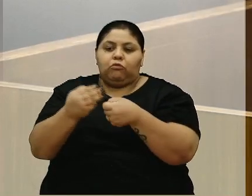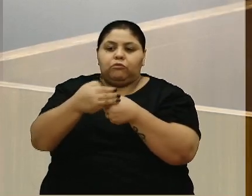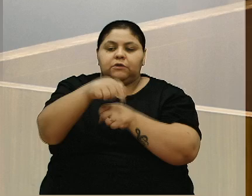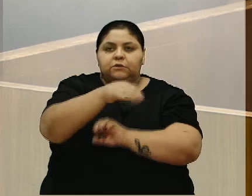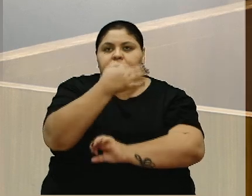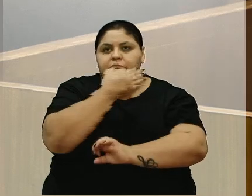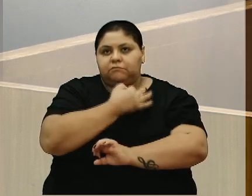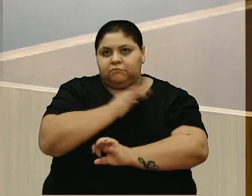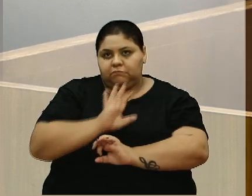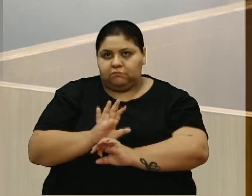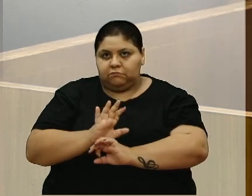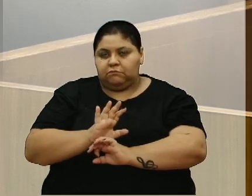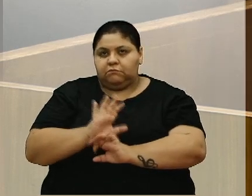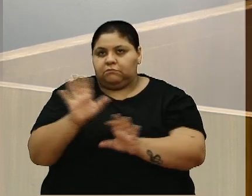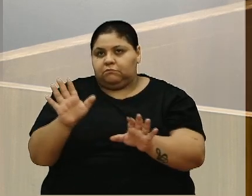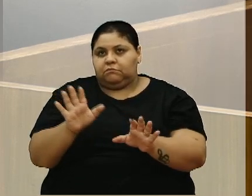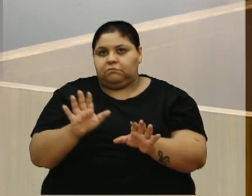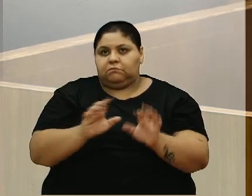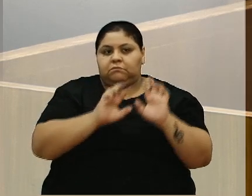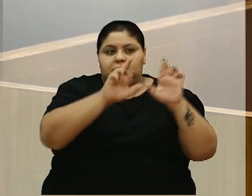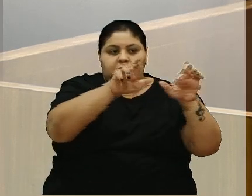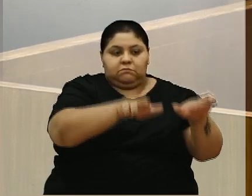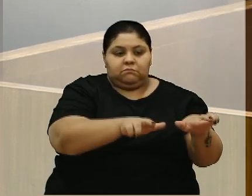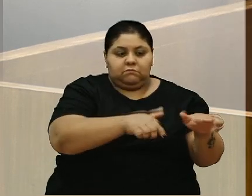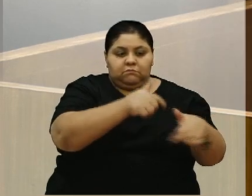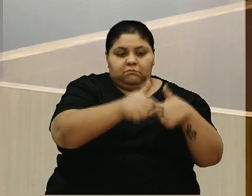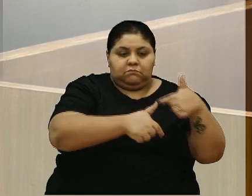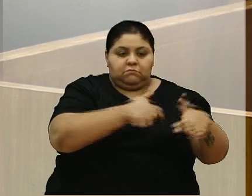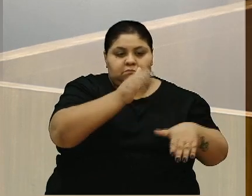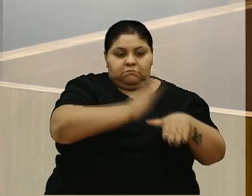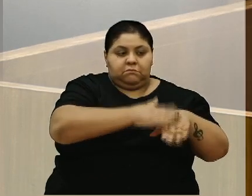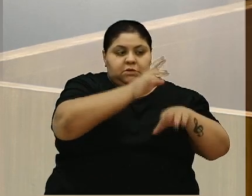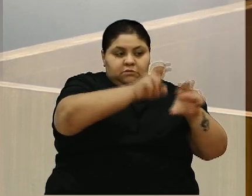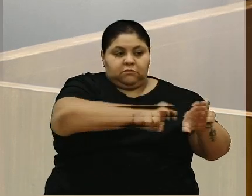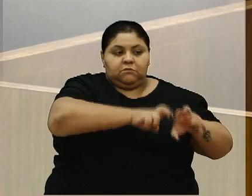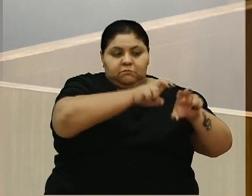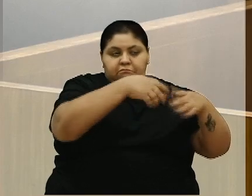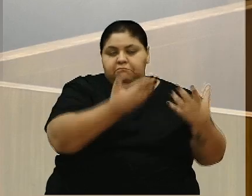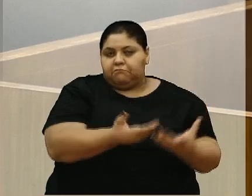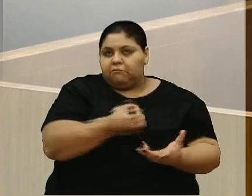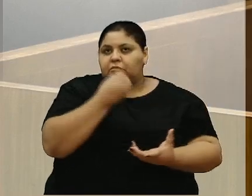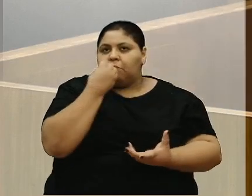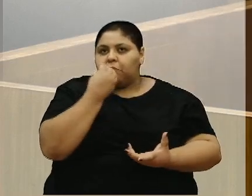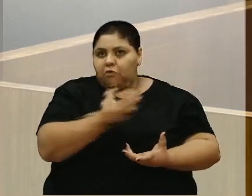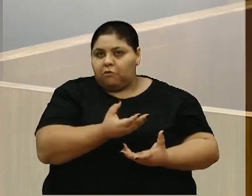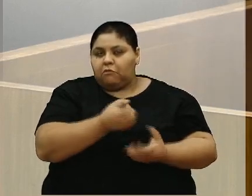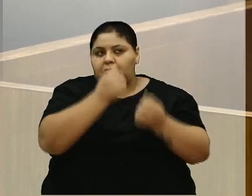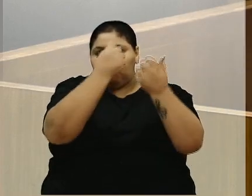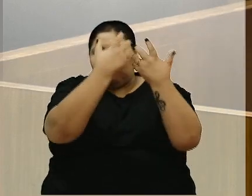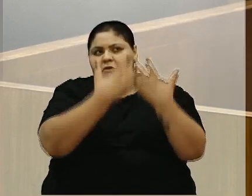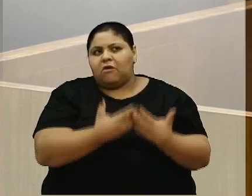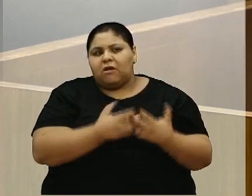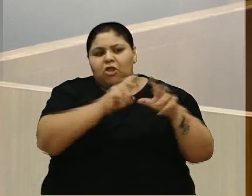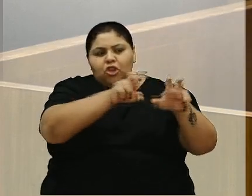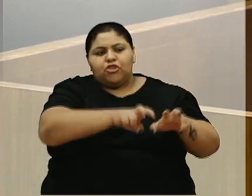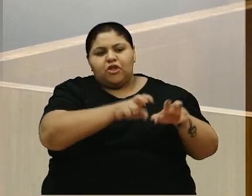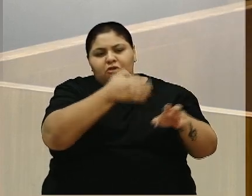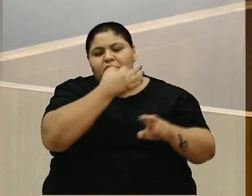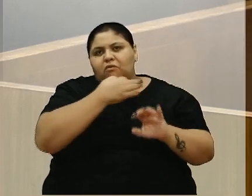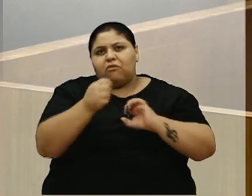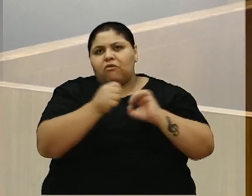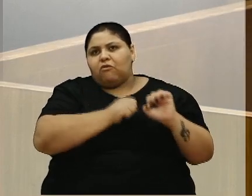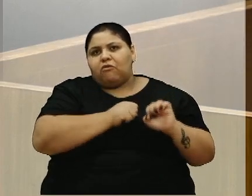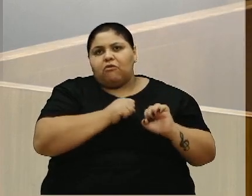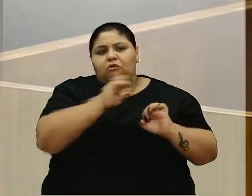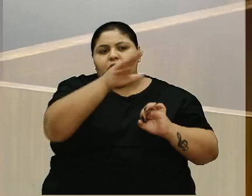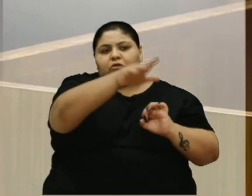exemplo, pega as regiões velocinoenses que trabalham mais com agricultura. Bom, vamos colocar daqui a pouco lá no interior de Caxias, que pode pegar